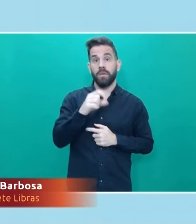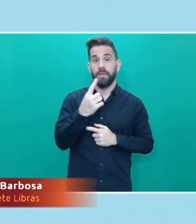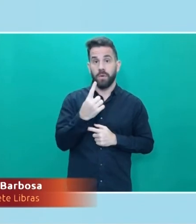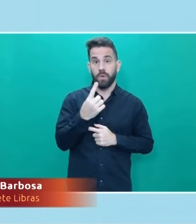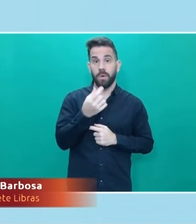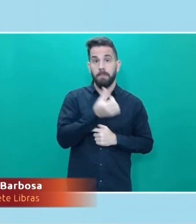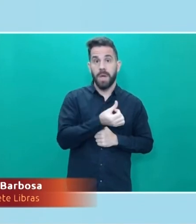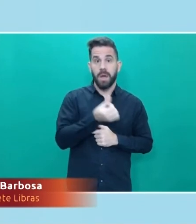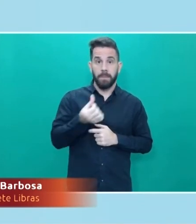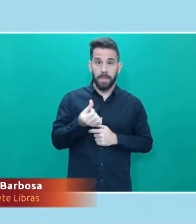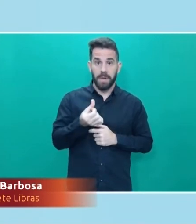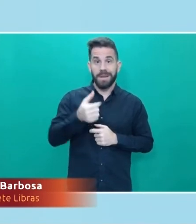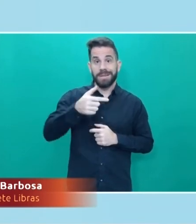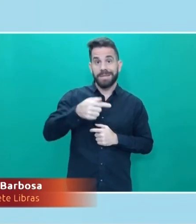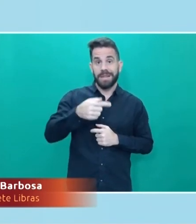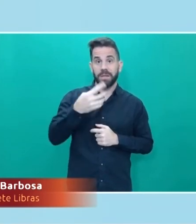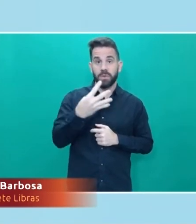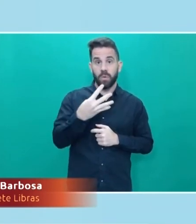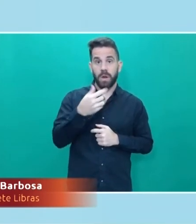99166-7415.